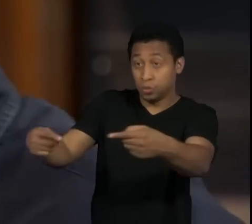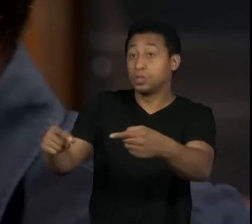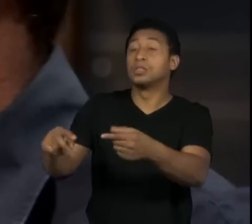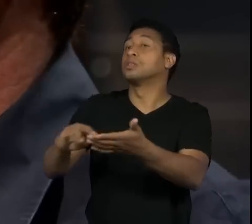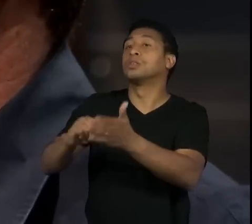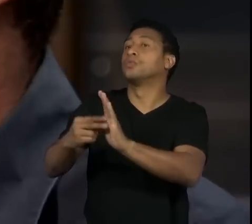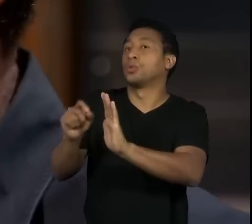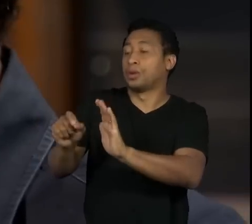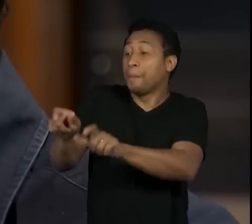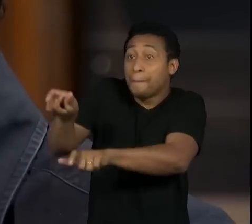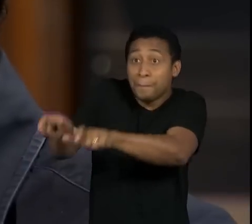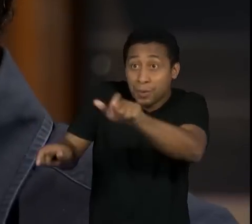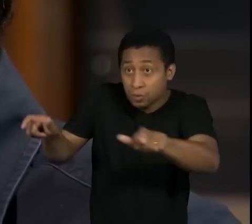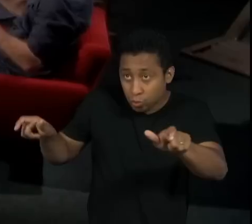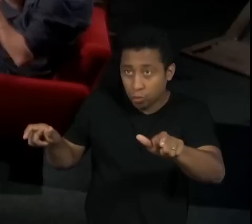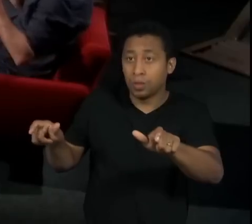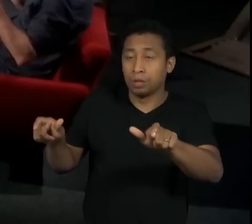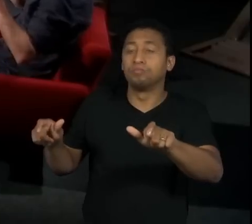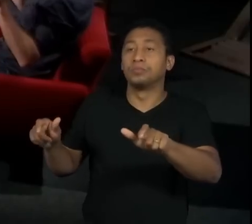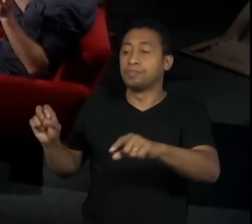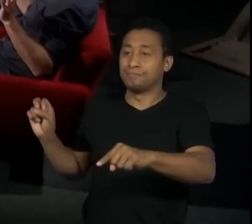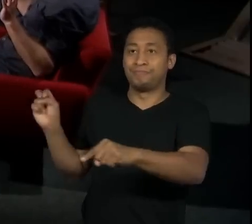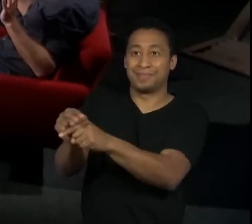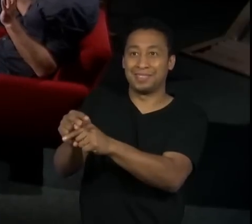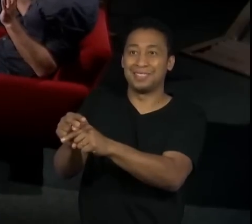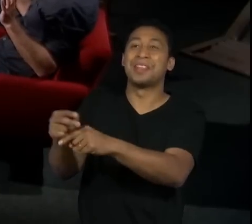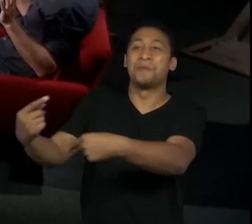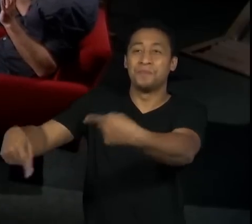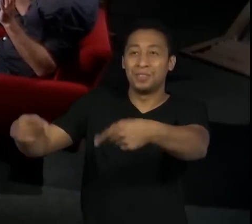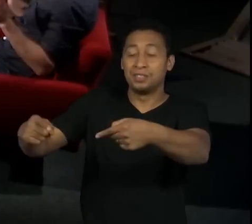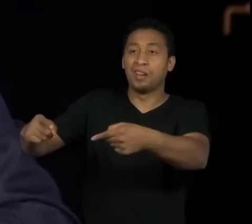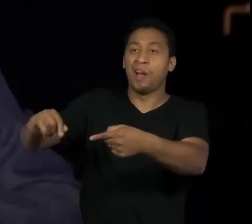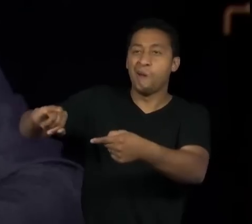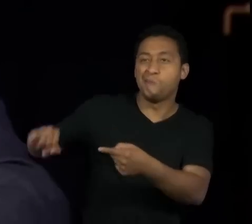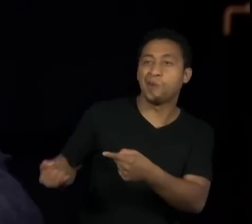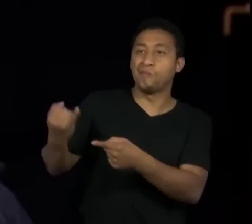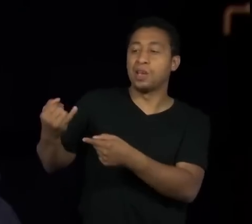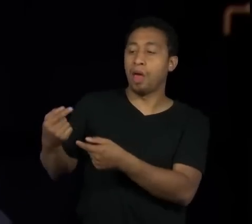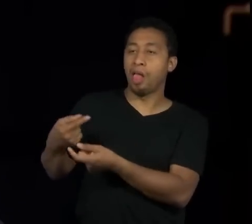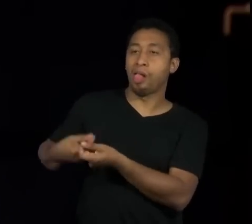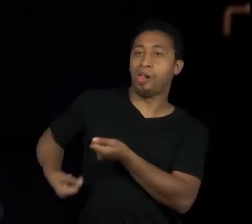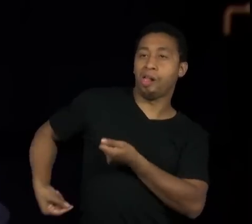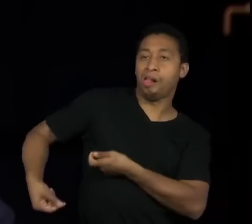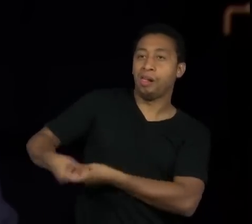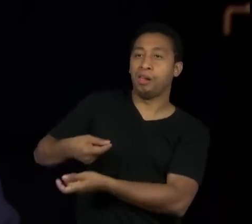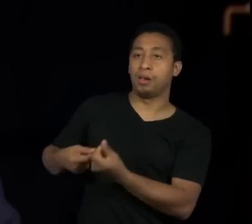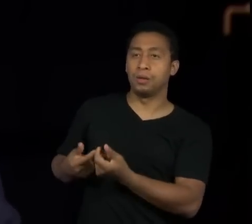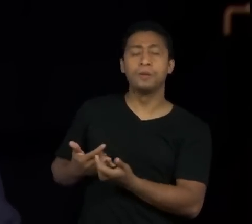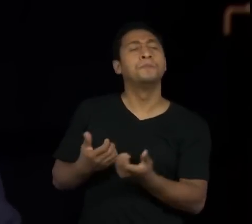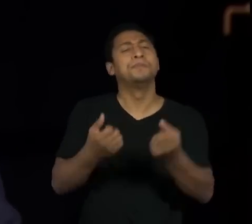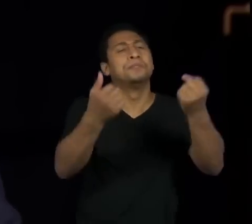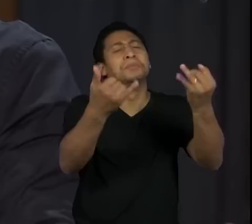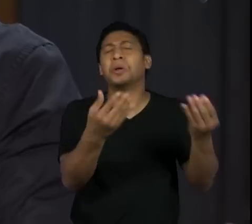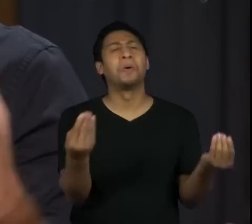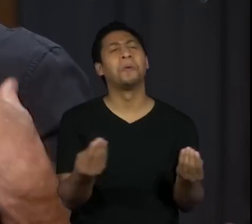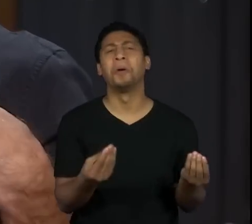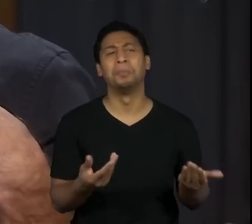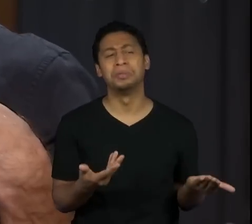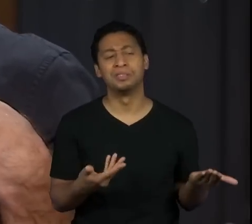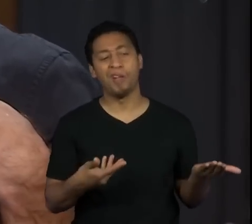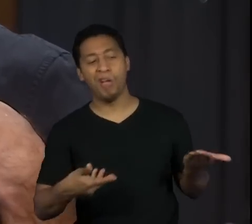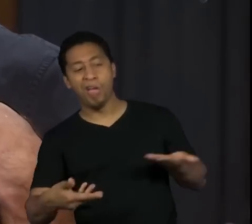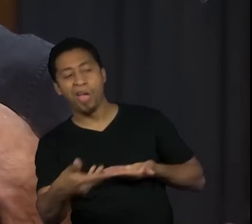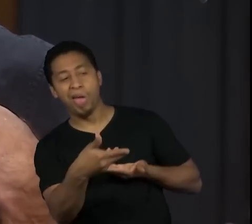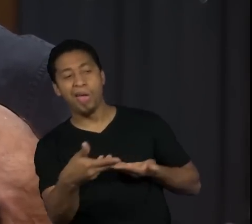política para fazer negócios. Sim. É tão simples quanto isso. Como é que funciona essa barganha? Me diga, me esclareça. Essa barganha é o seguinte, eu